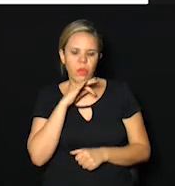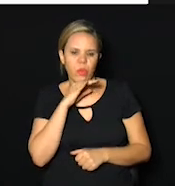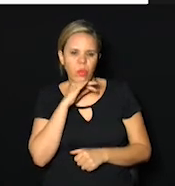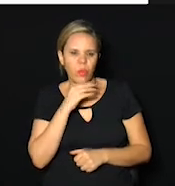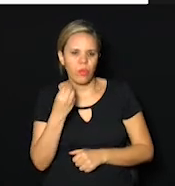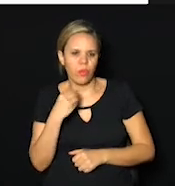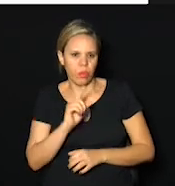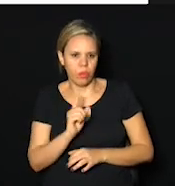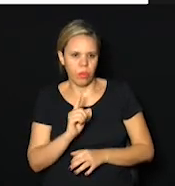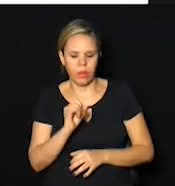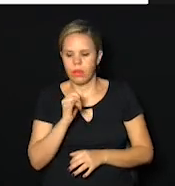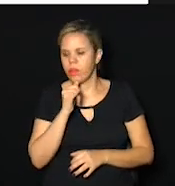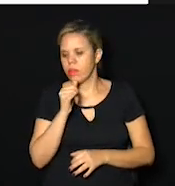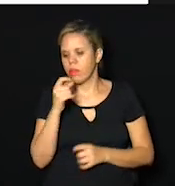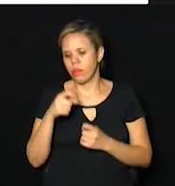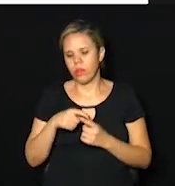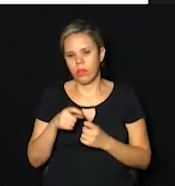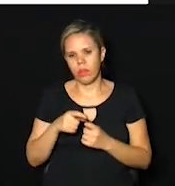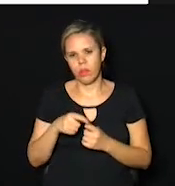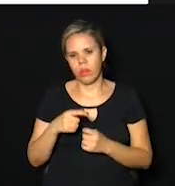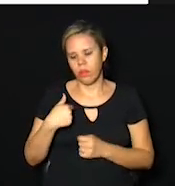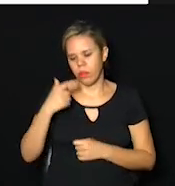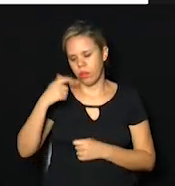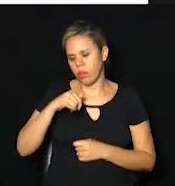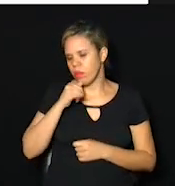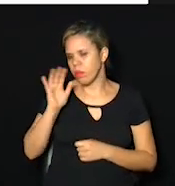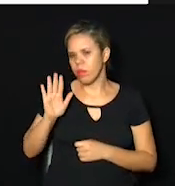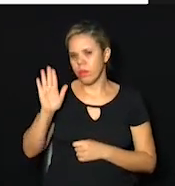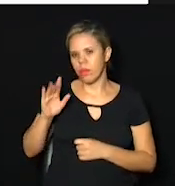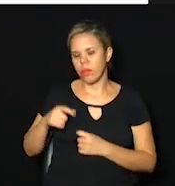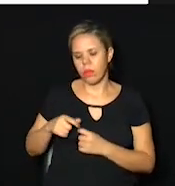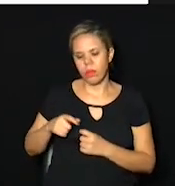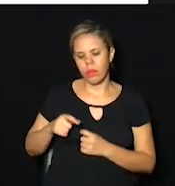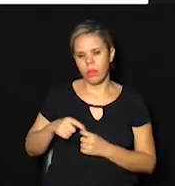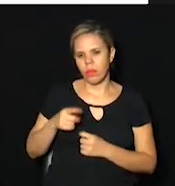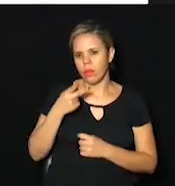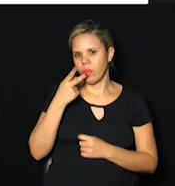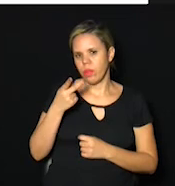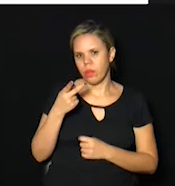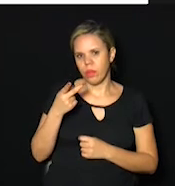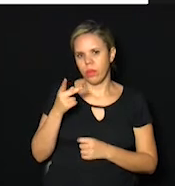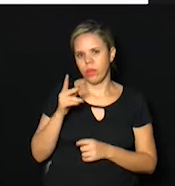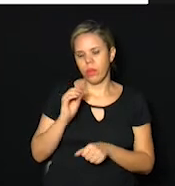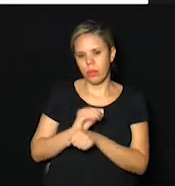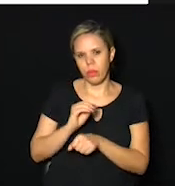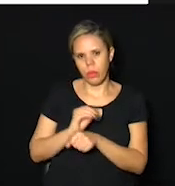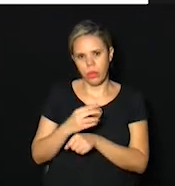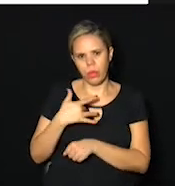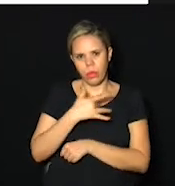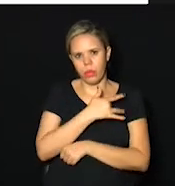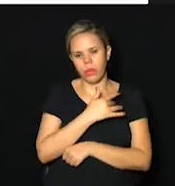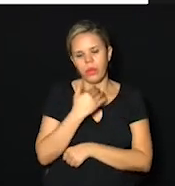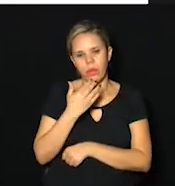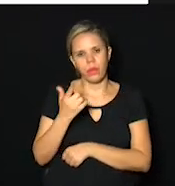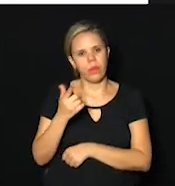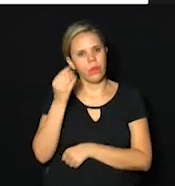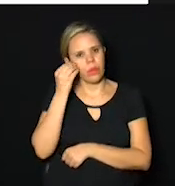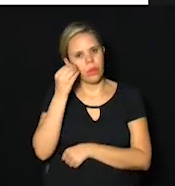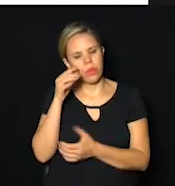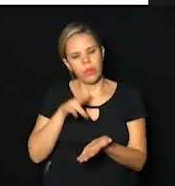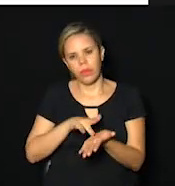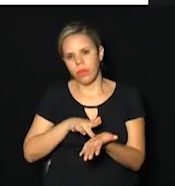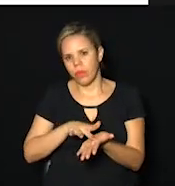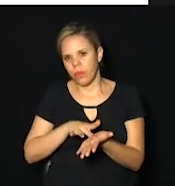sou um médico, não sou, tá? Mas se eu sou um candidato que sou um médico e que cuido da saúde, não adianta eu tentar fingir que eu sou um